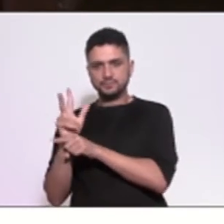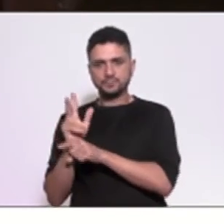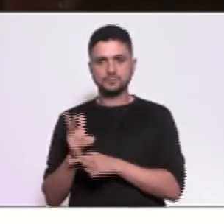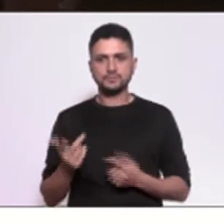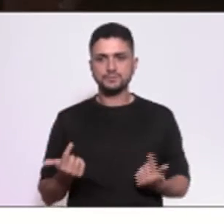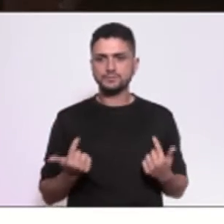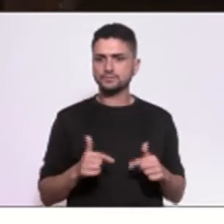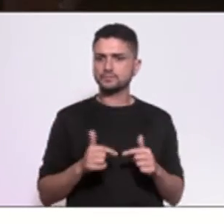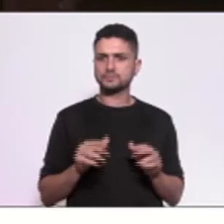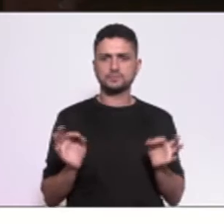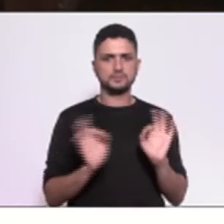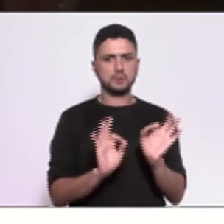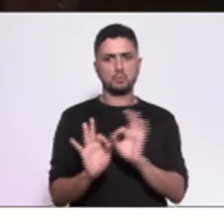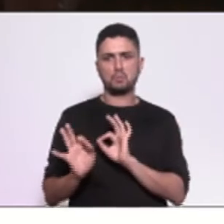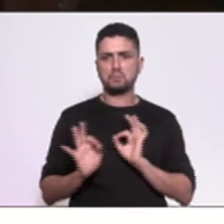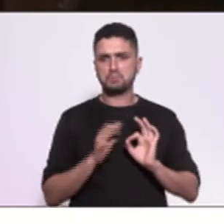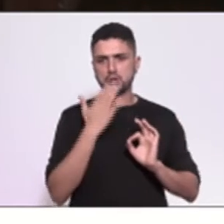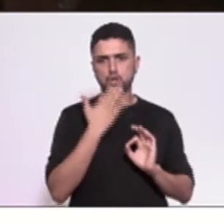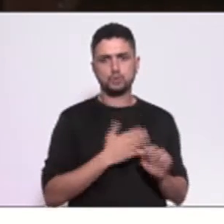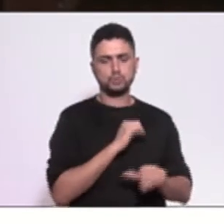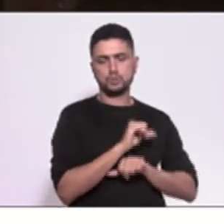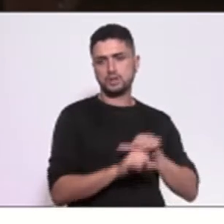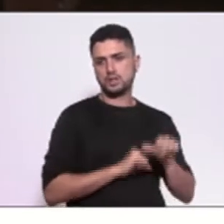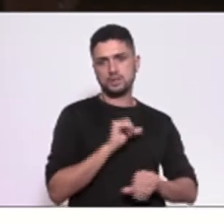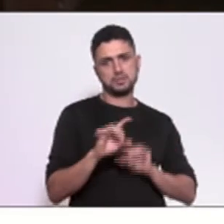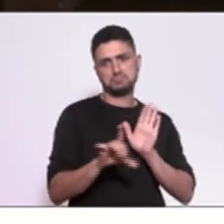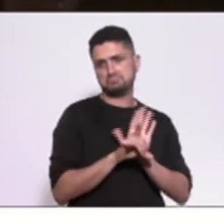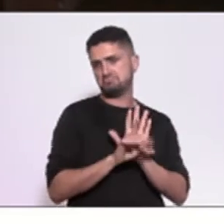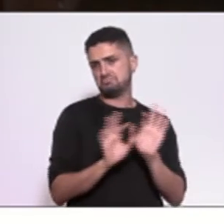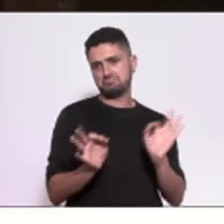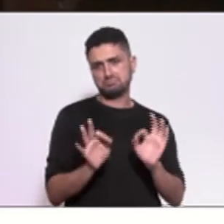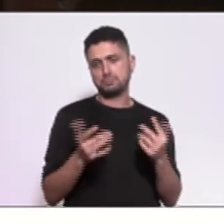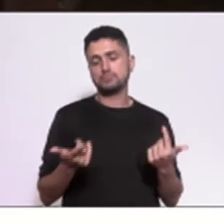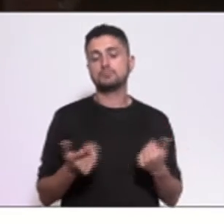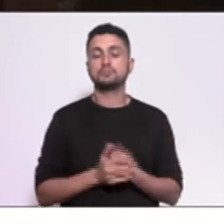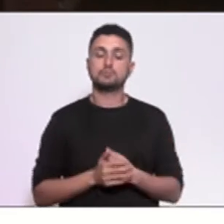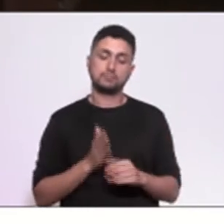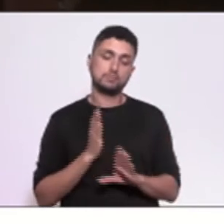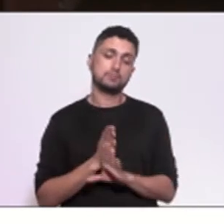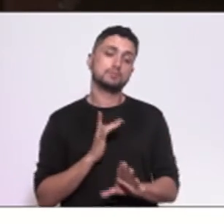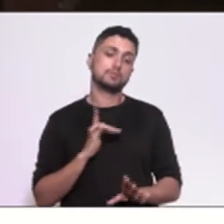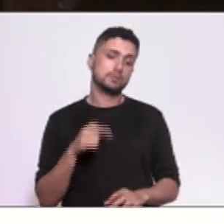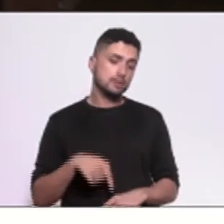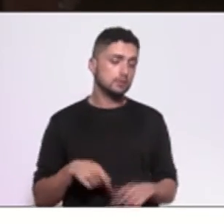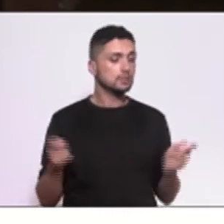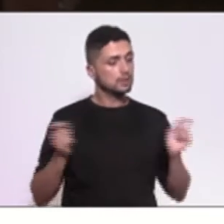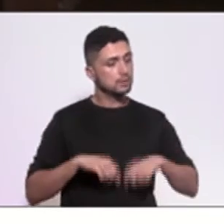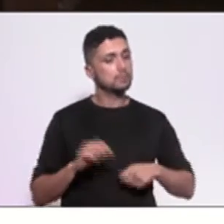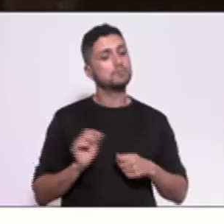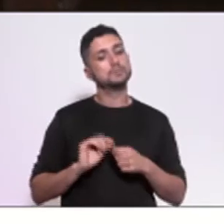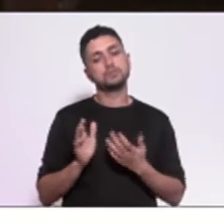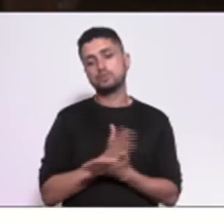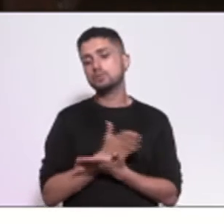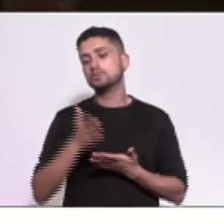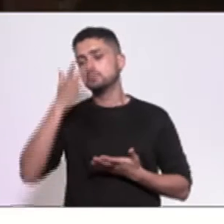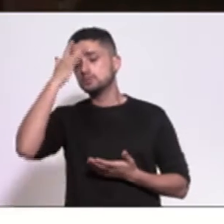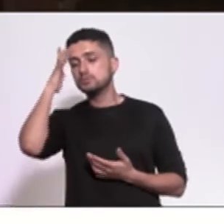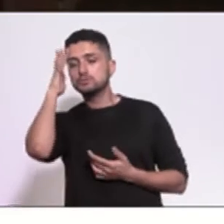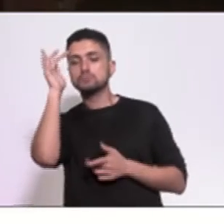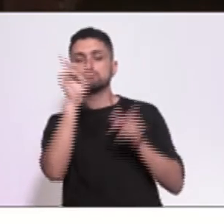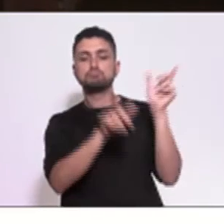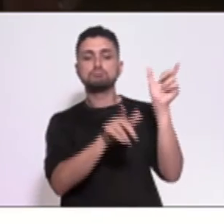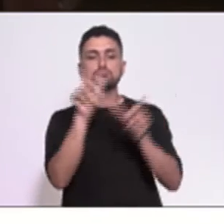nenhum deles solicitou essa reforma, apesar de ser um instrumento permitido a qualquer um deputado ou